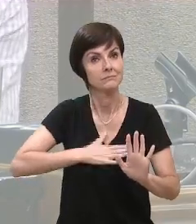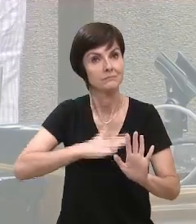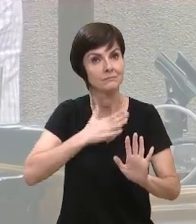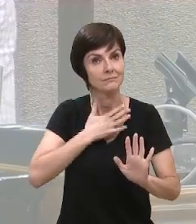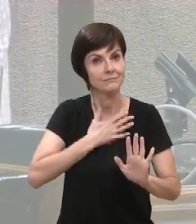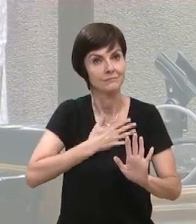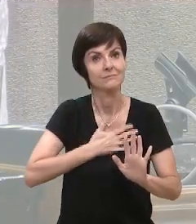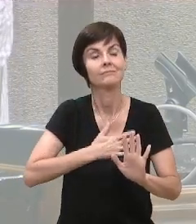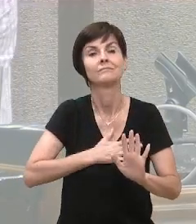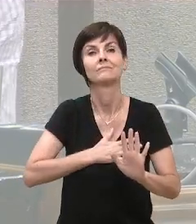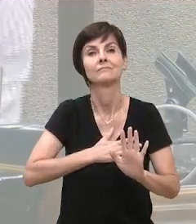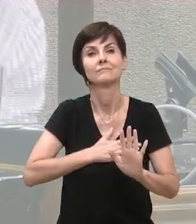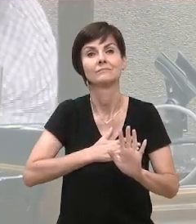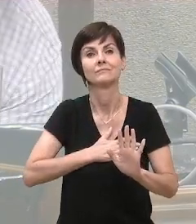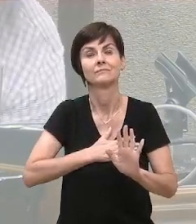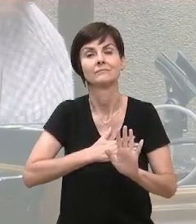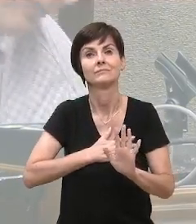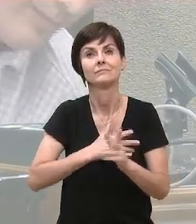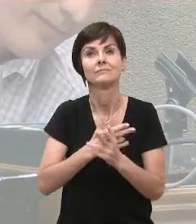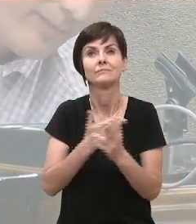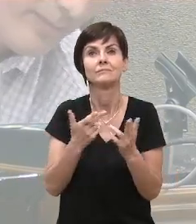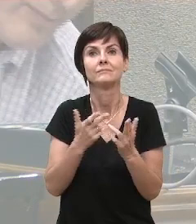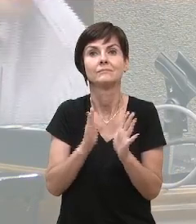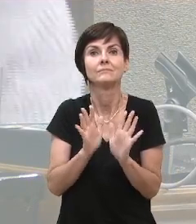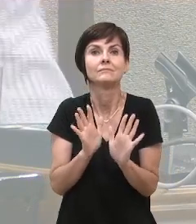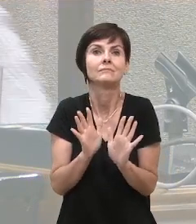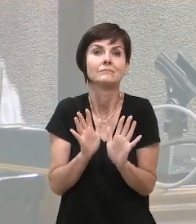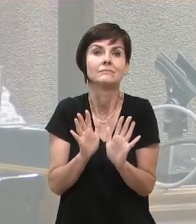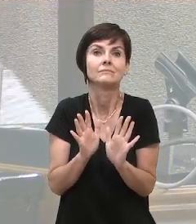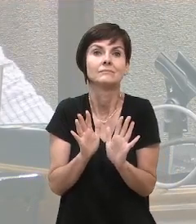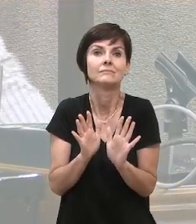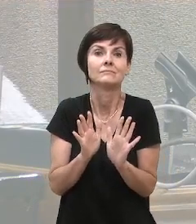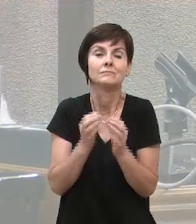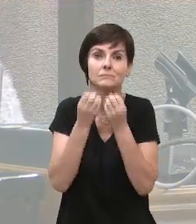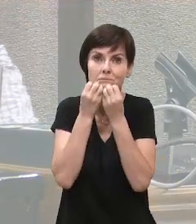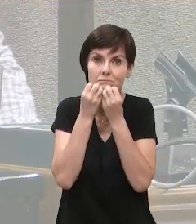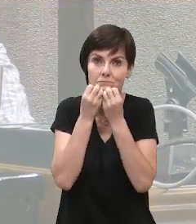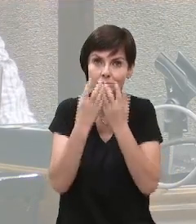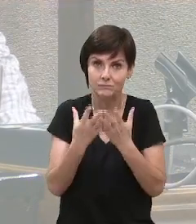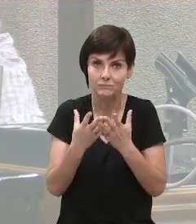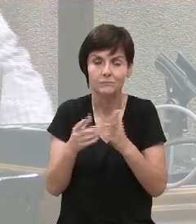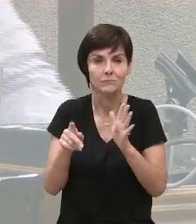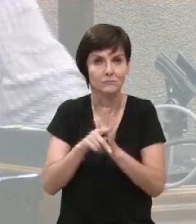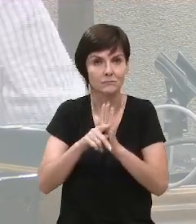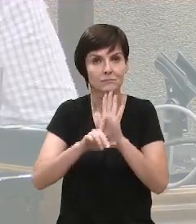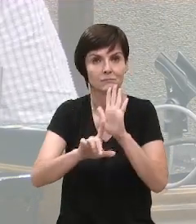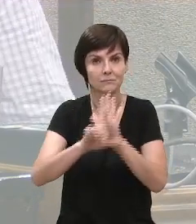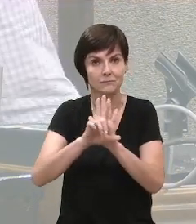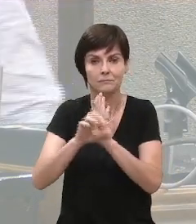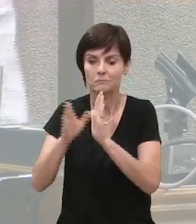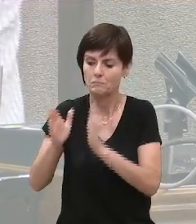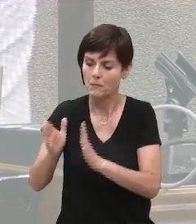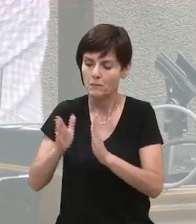com uma condição adequada dos trâmites internos.